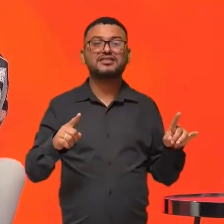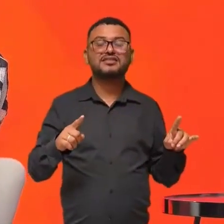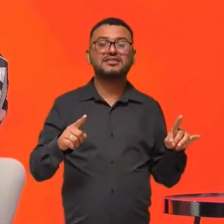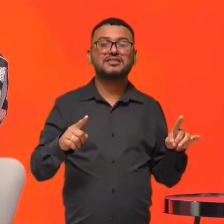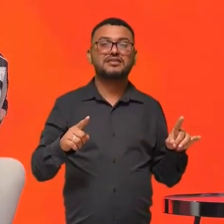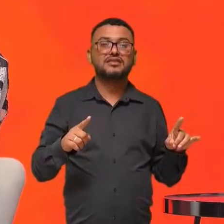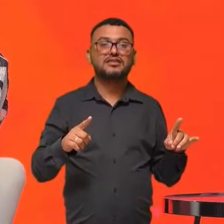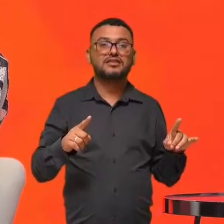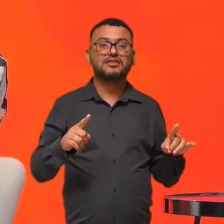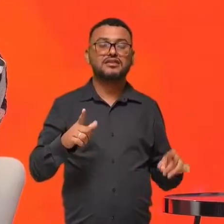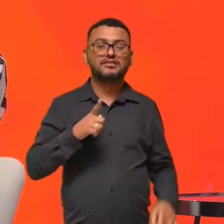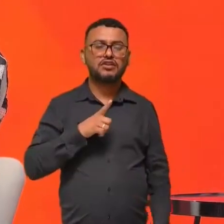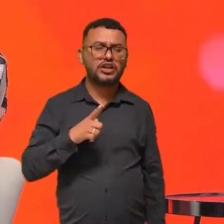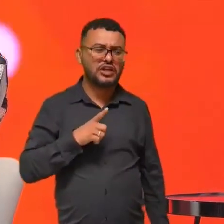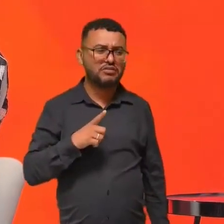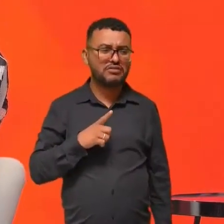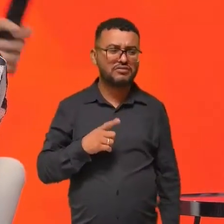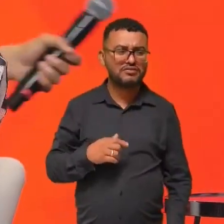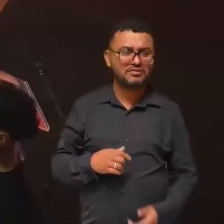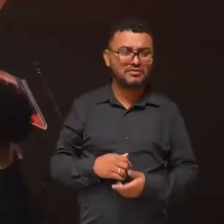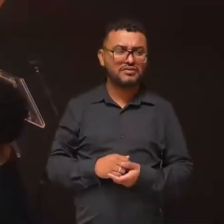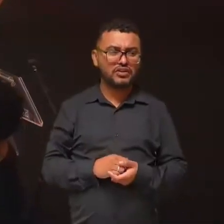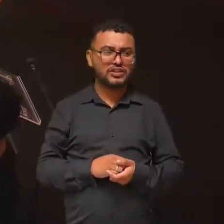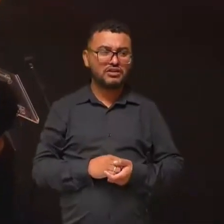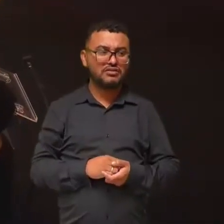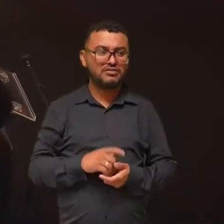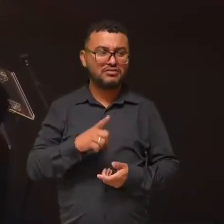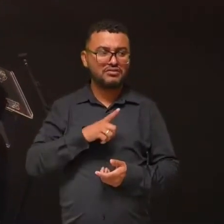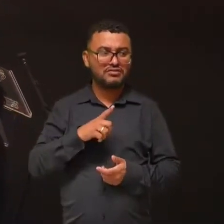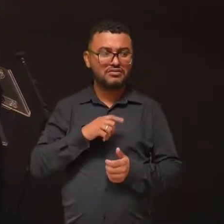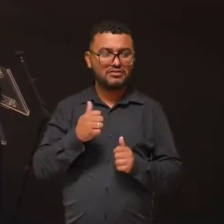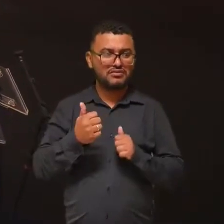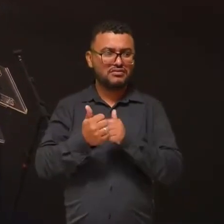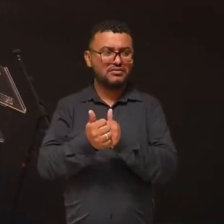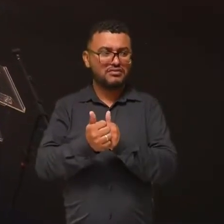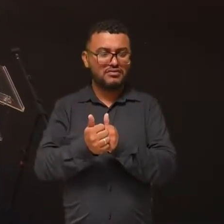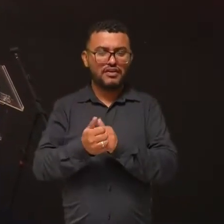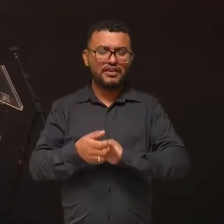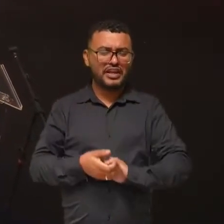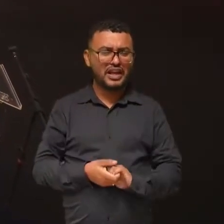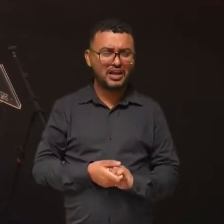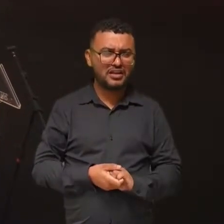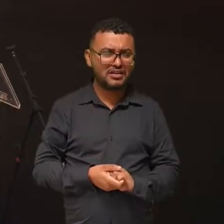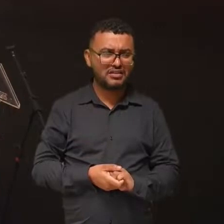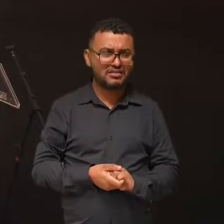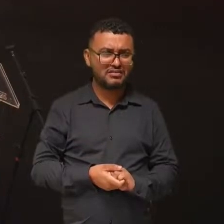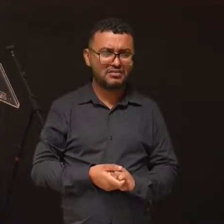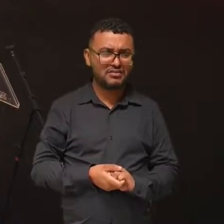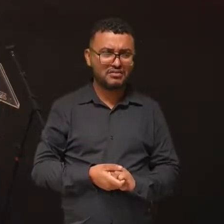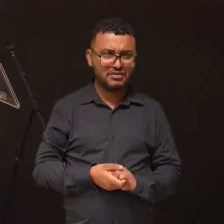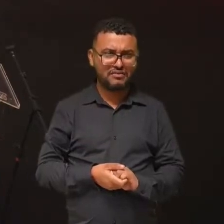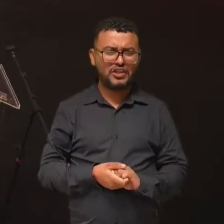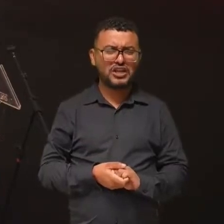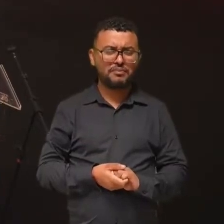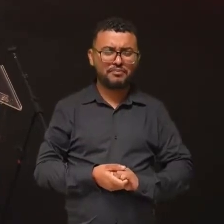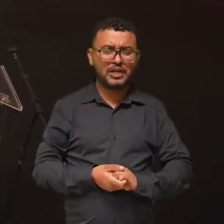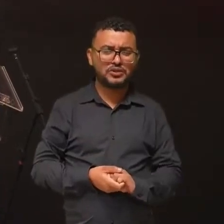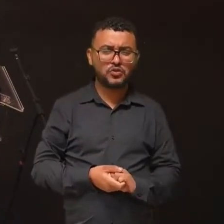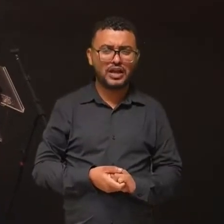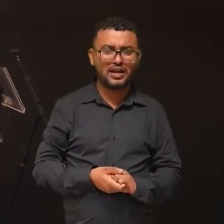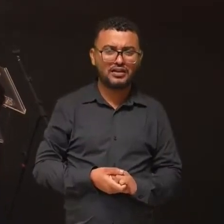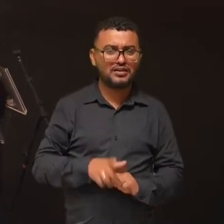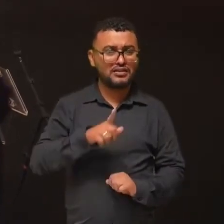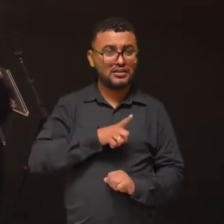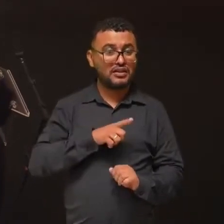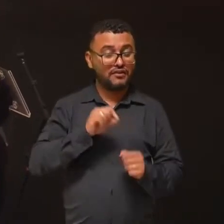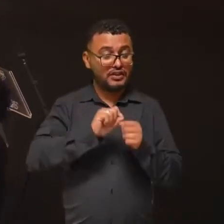mais próxima e conectada com as pessoas. Foi um modelo interessante de uma nova versão de comunicação pública, né,